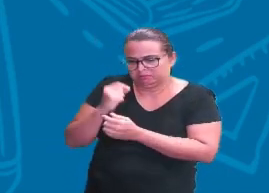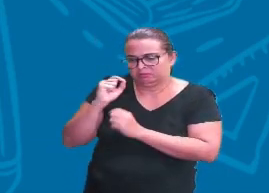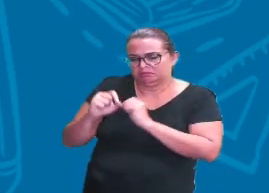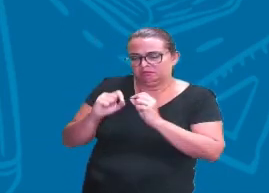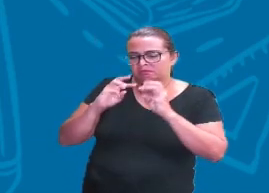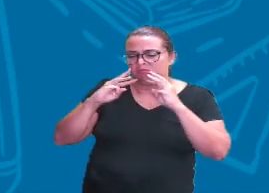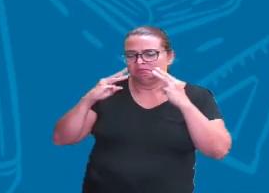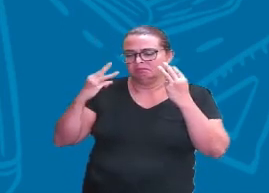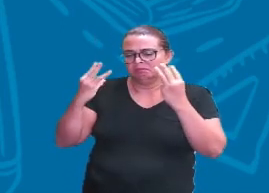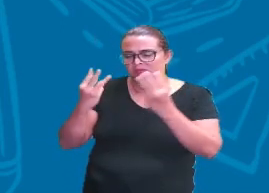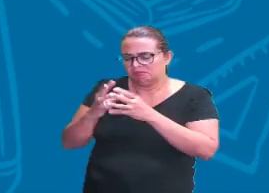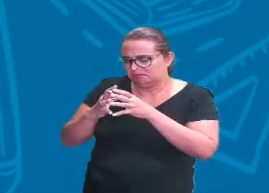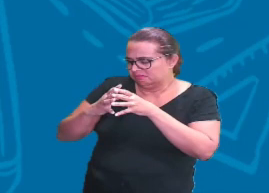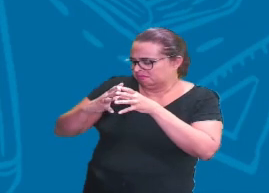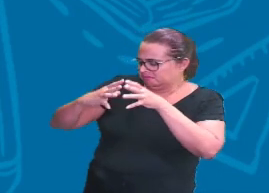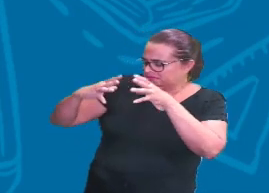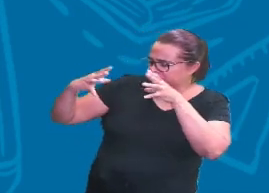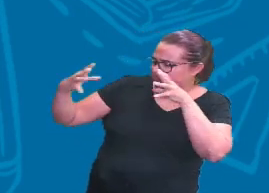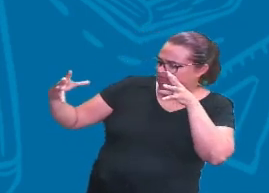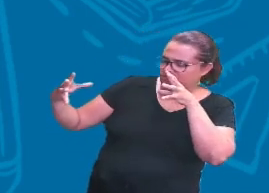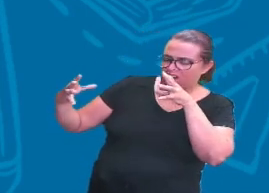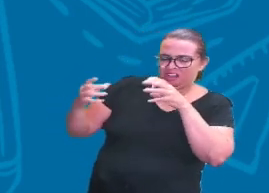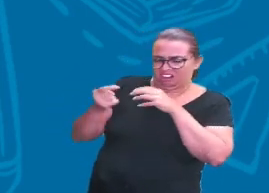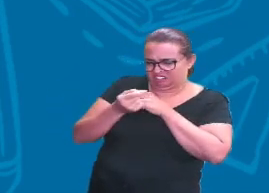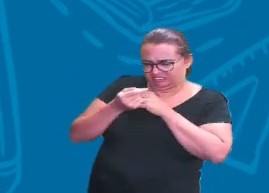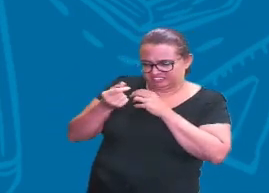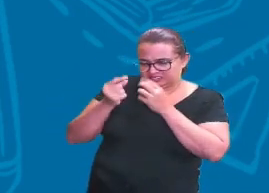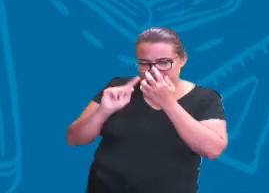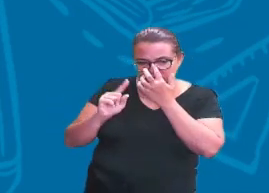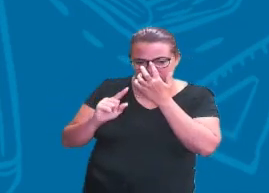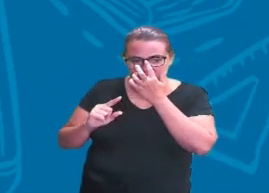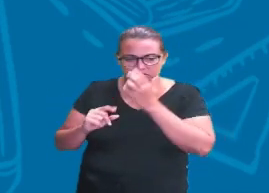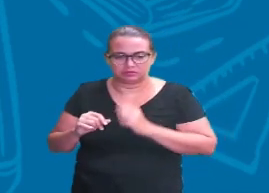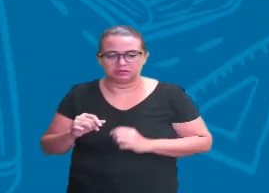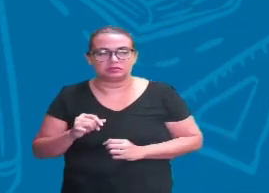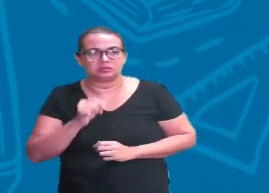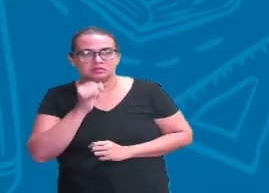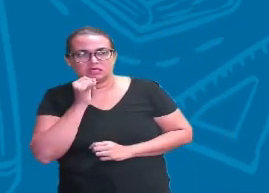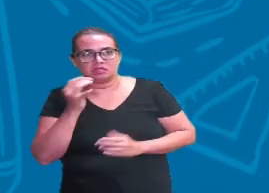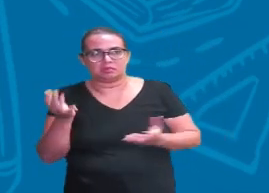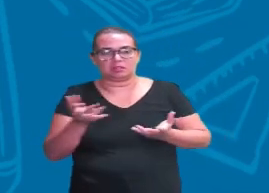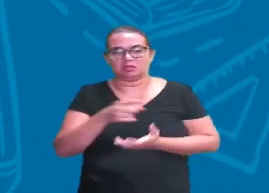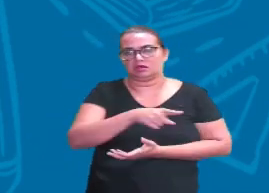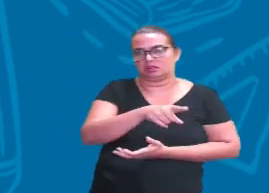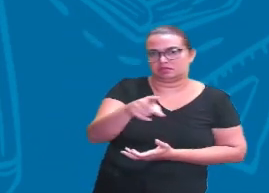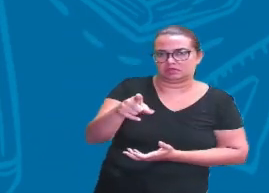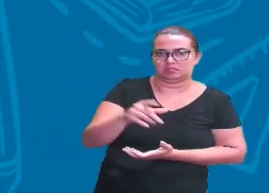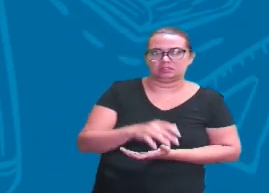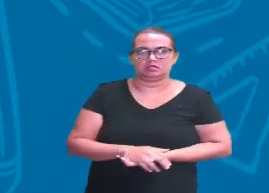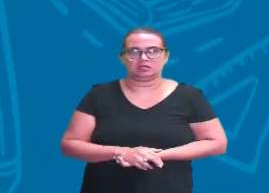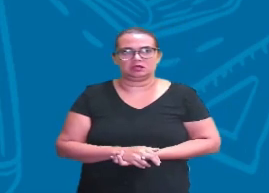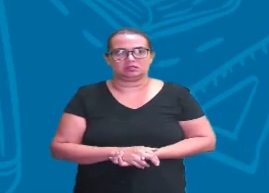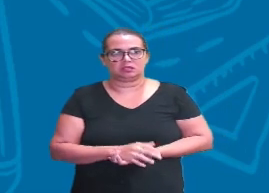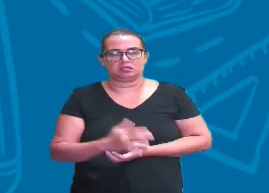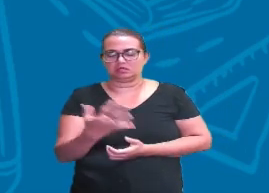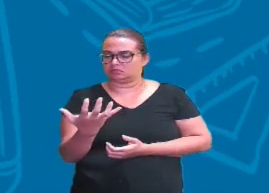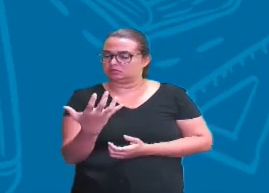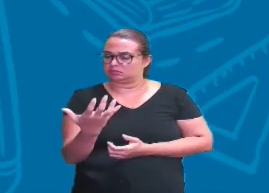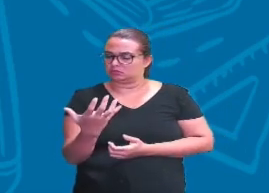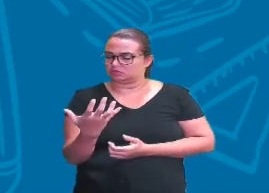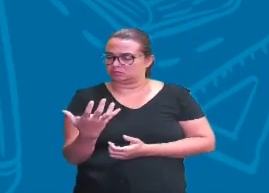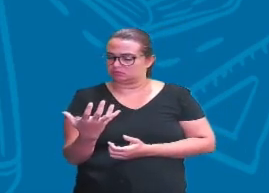tá bom? Então, existe uma atração entre você agora, que está com o celular na mão, segurando para